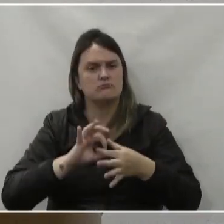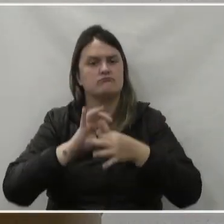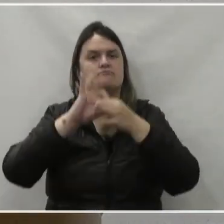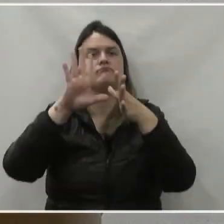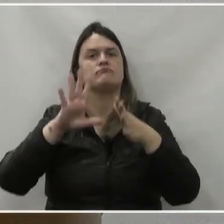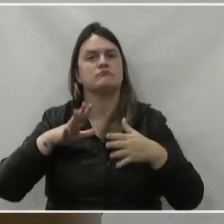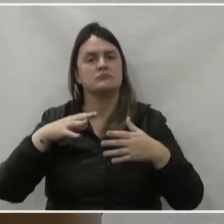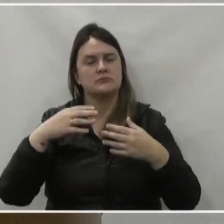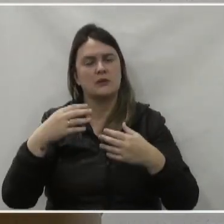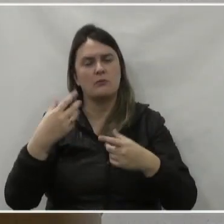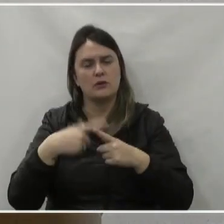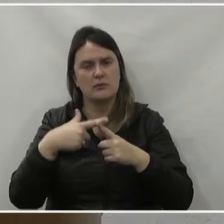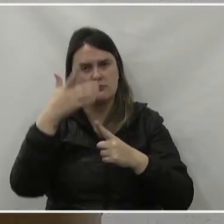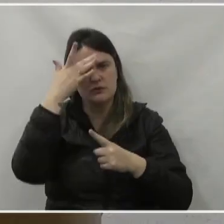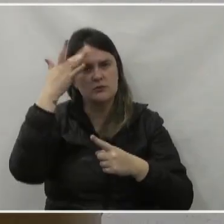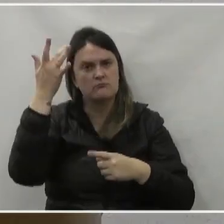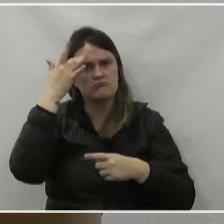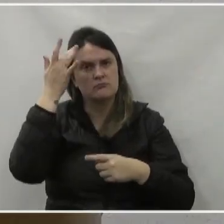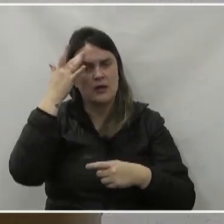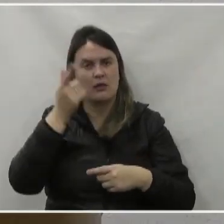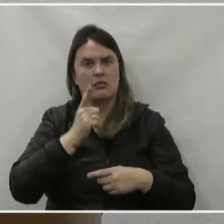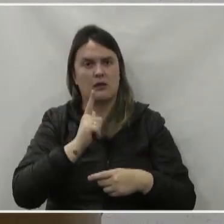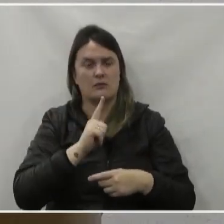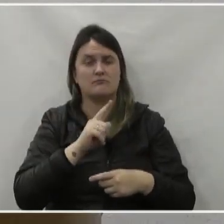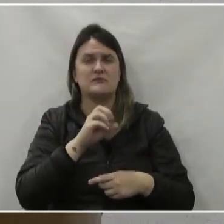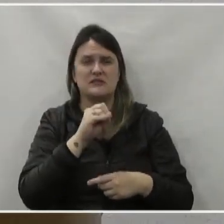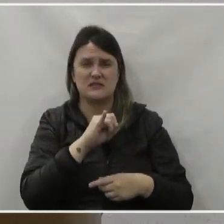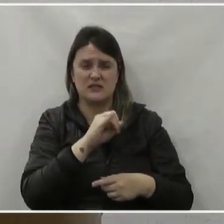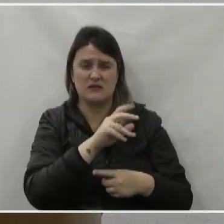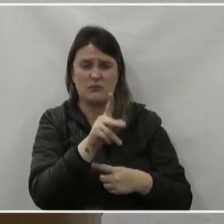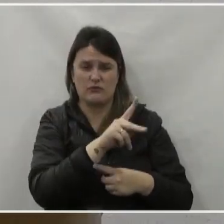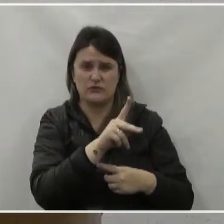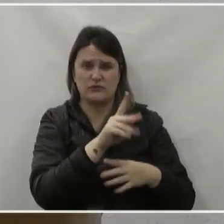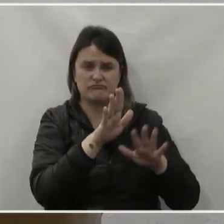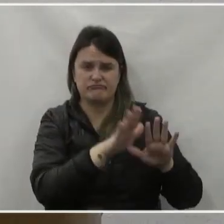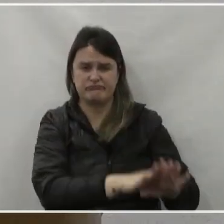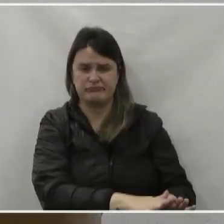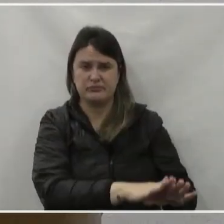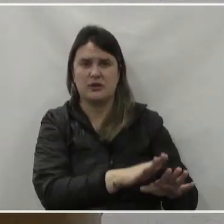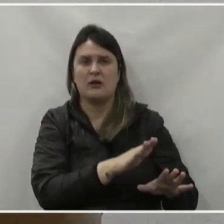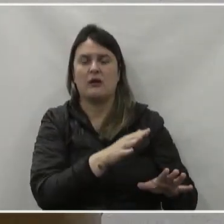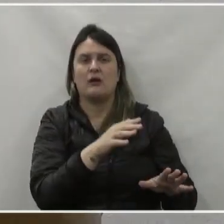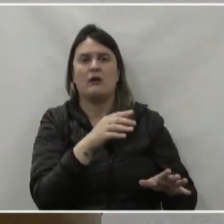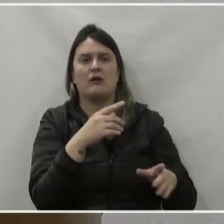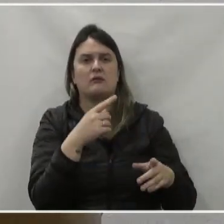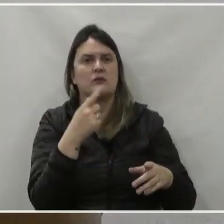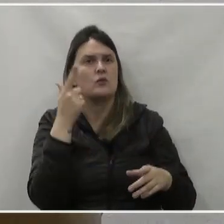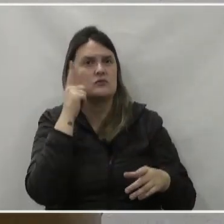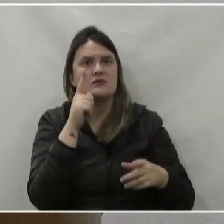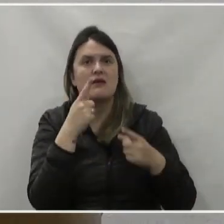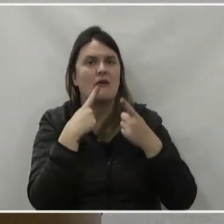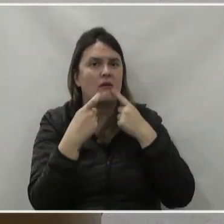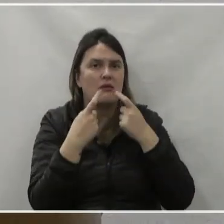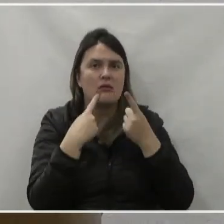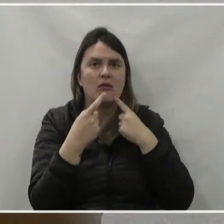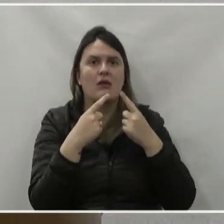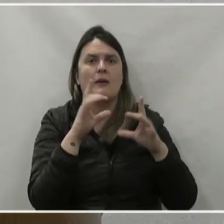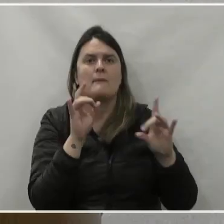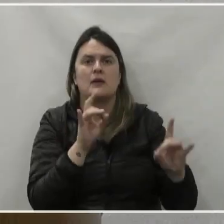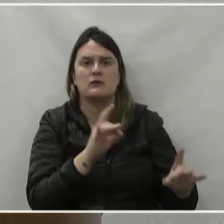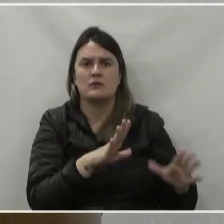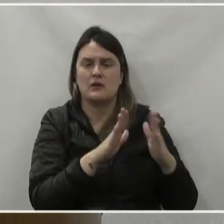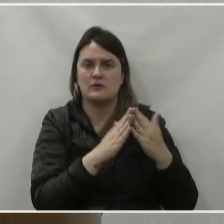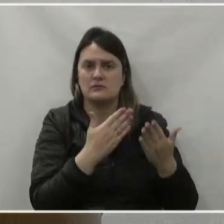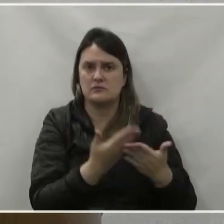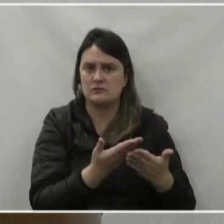o ato educativo carrega. Ao desvalorizar o professor, desarma-se a crítica. Ao abandonar a